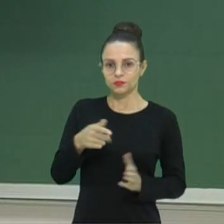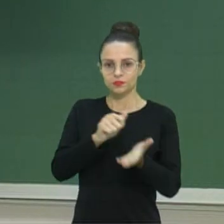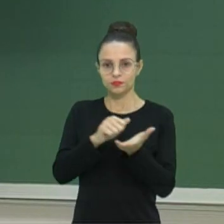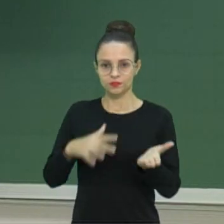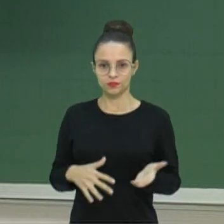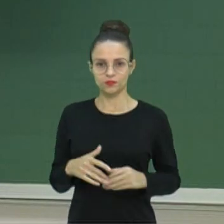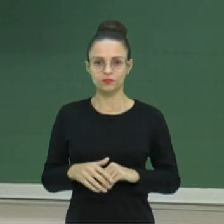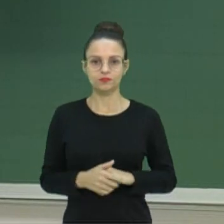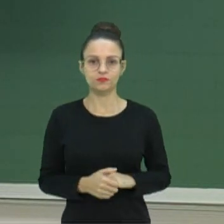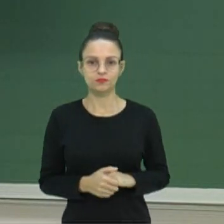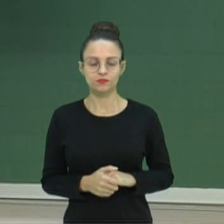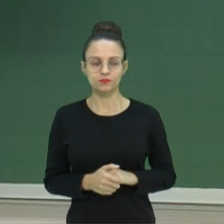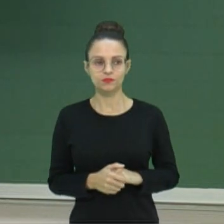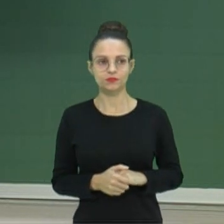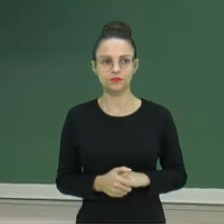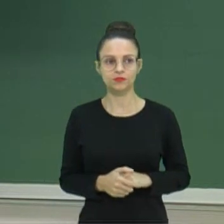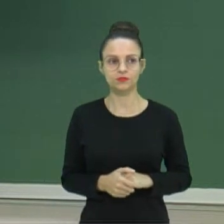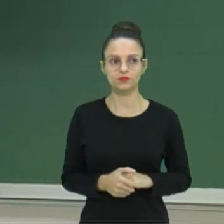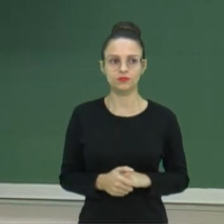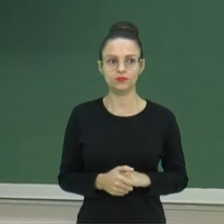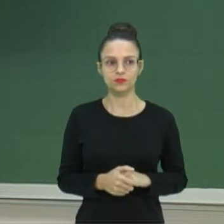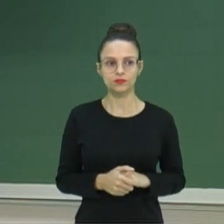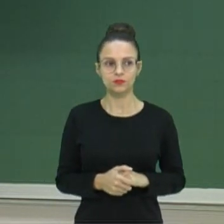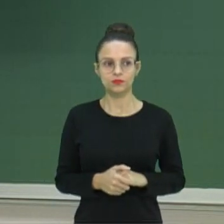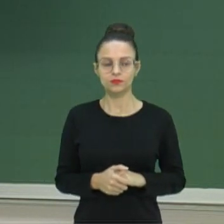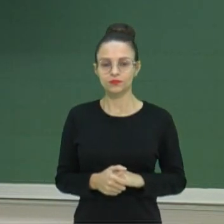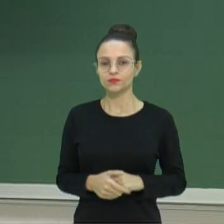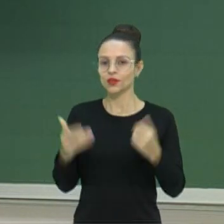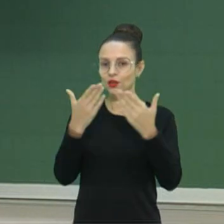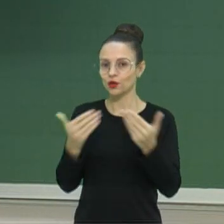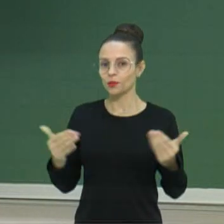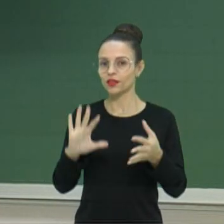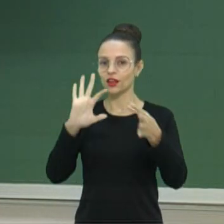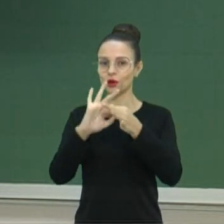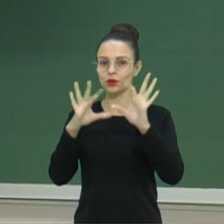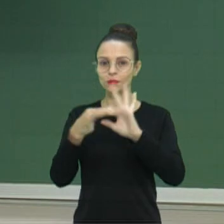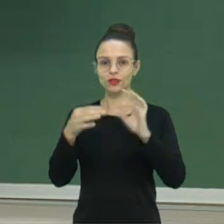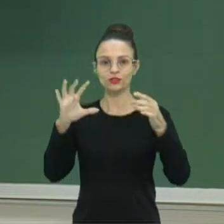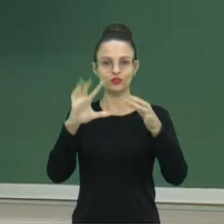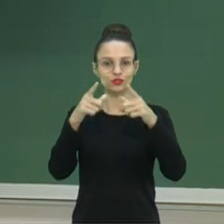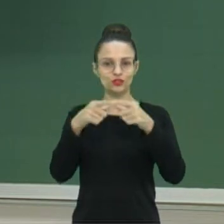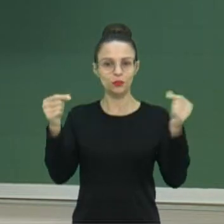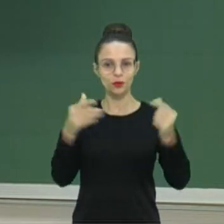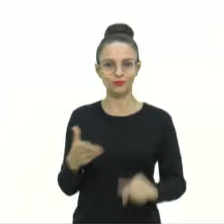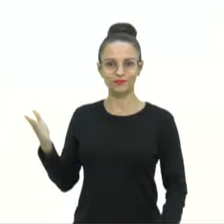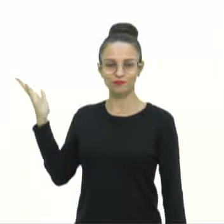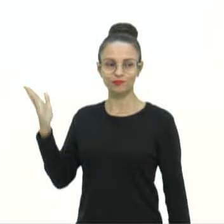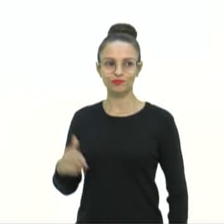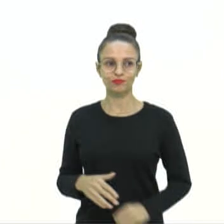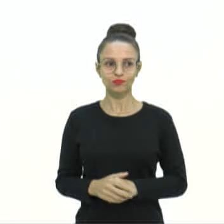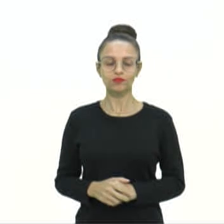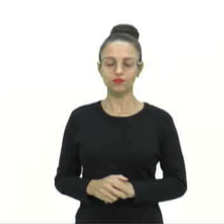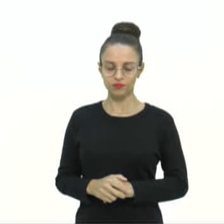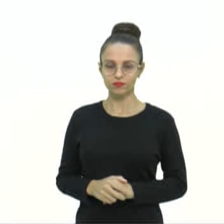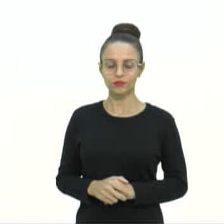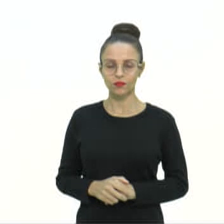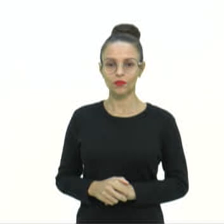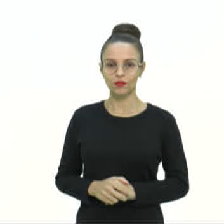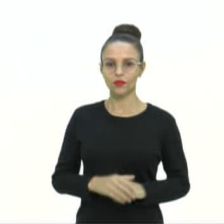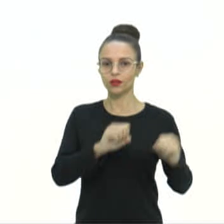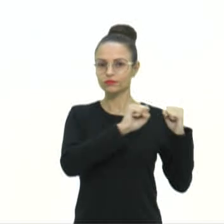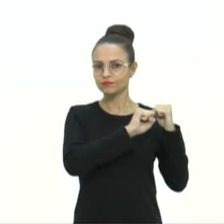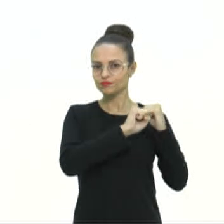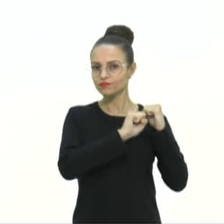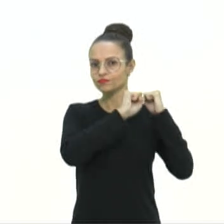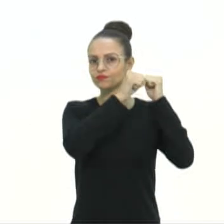gente poder executar aqui. Agora em memória da Olimpíada do Japão, né? Aqui, ó. O salto com vara, um atleta